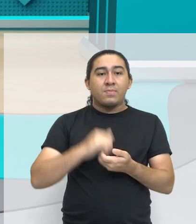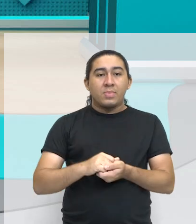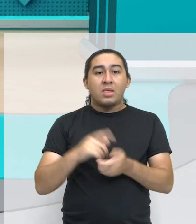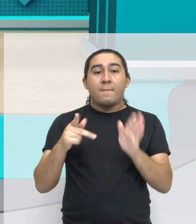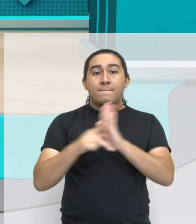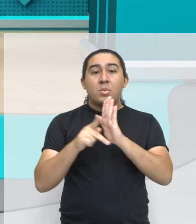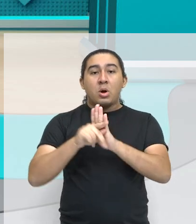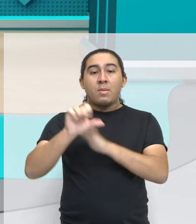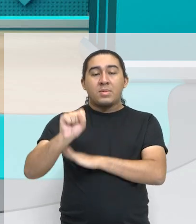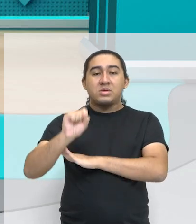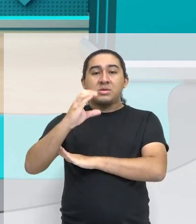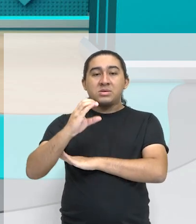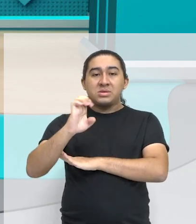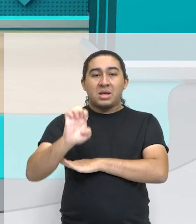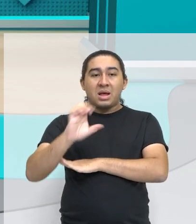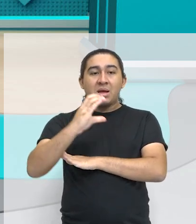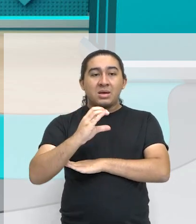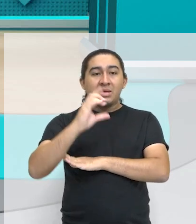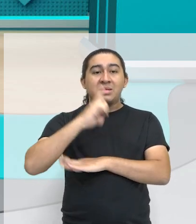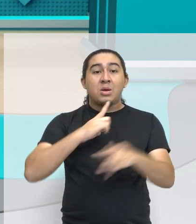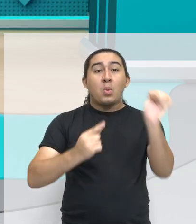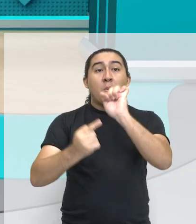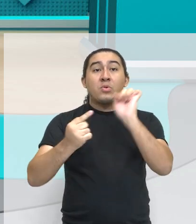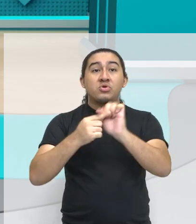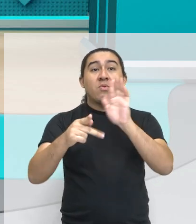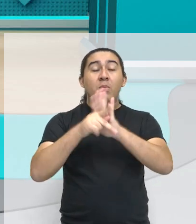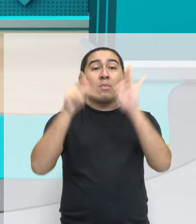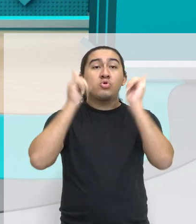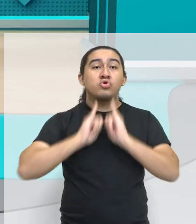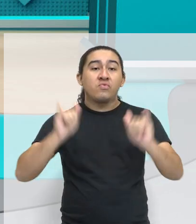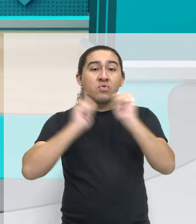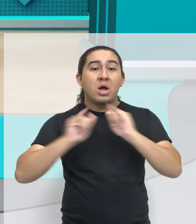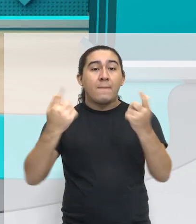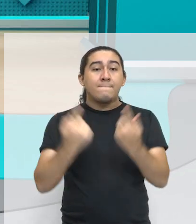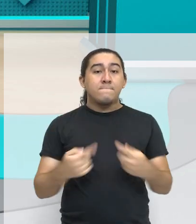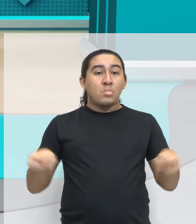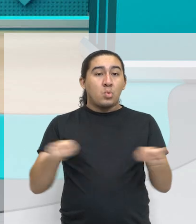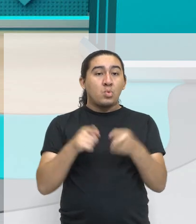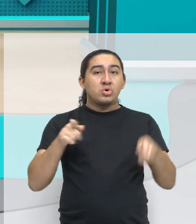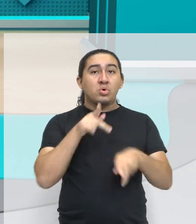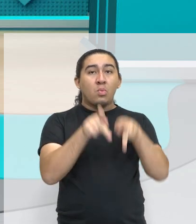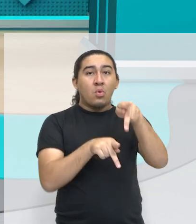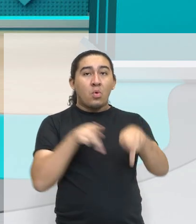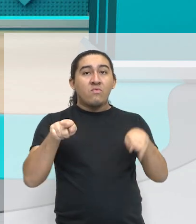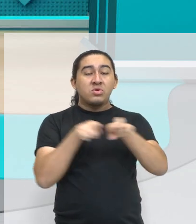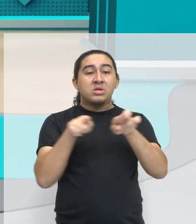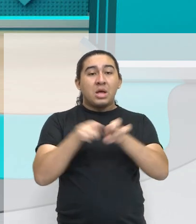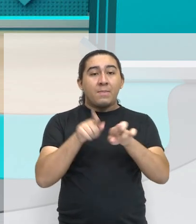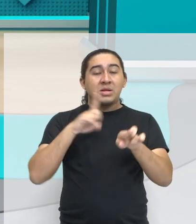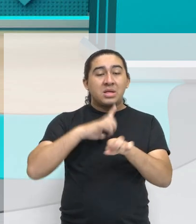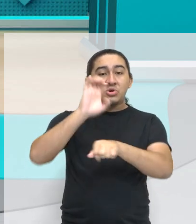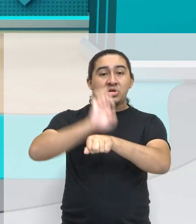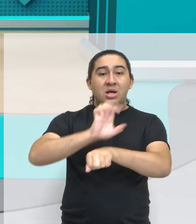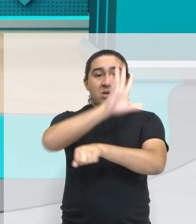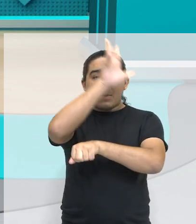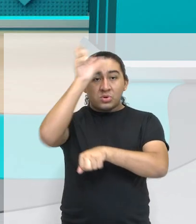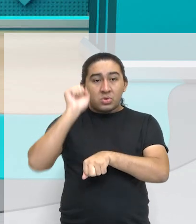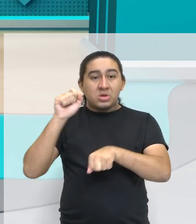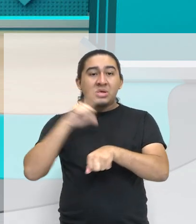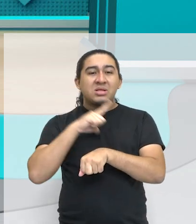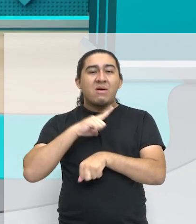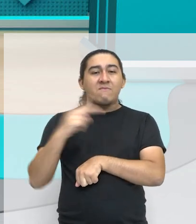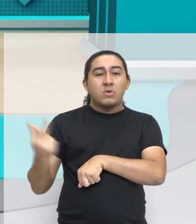de Cultura, o SEC, com a missão de difundir a música popular e instrumental no Amazonas, privilegiando